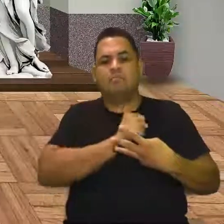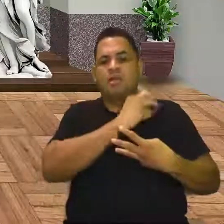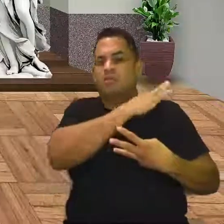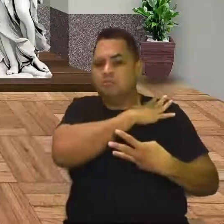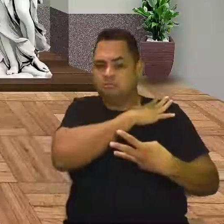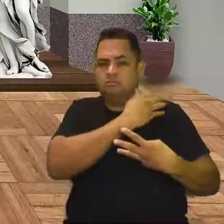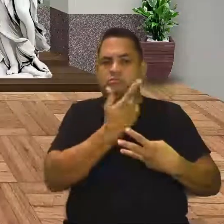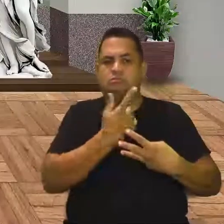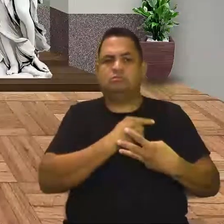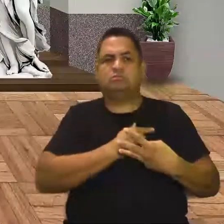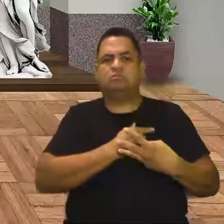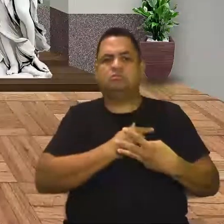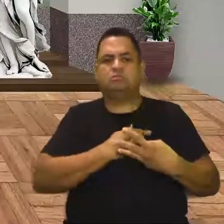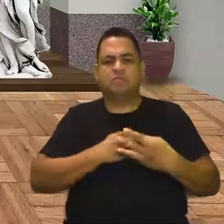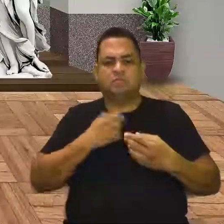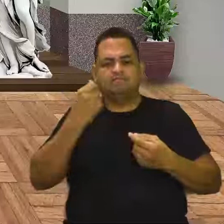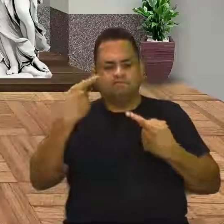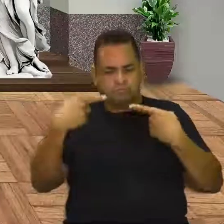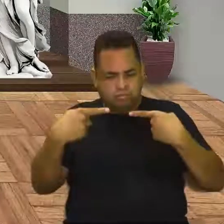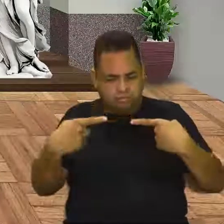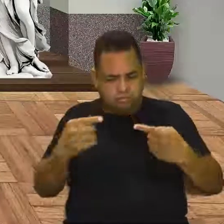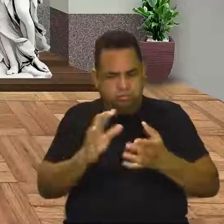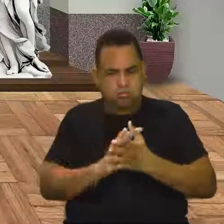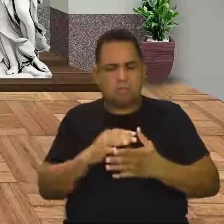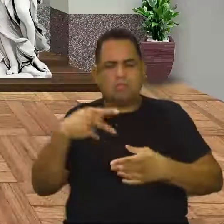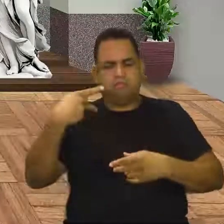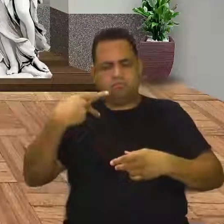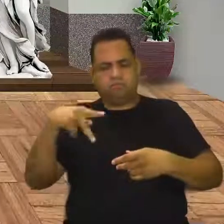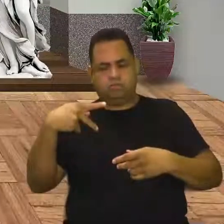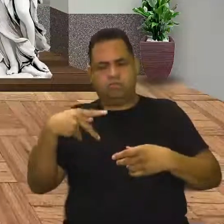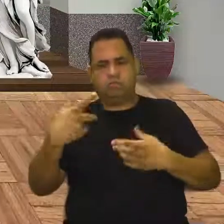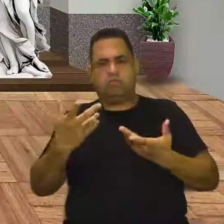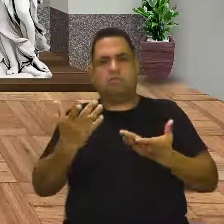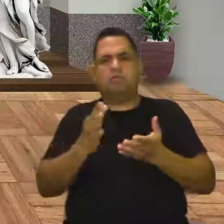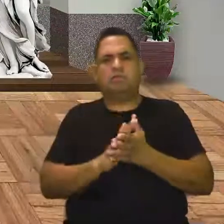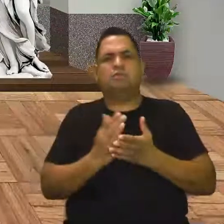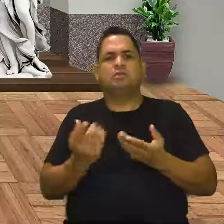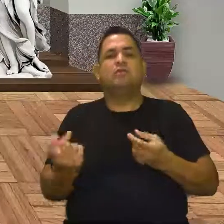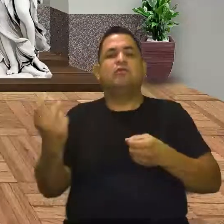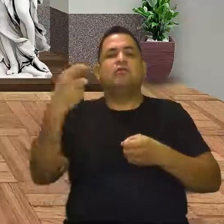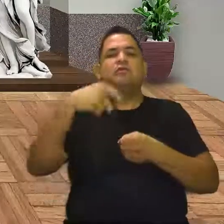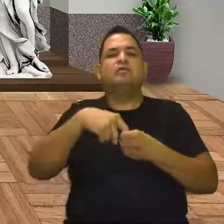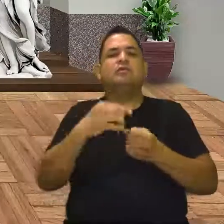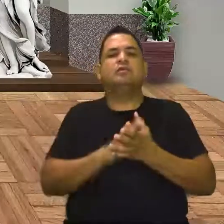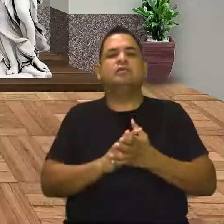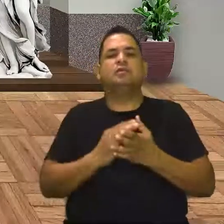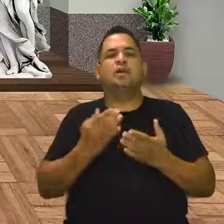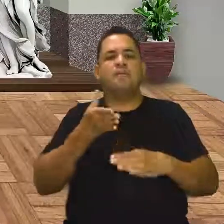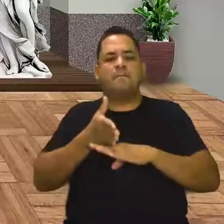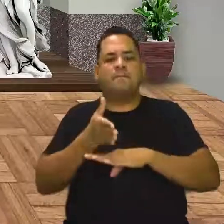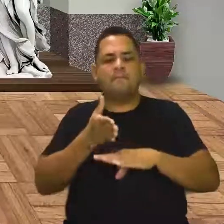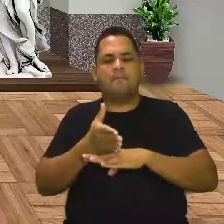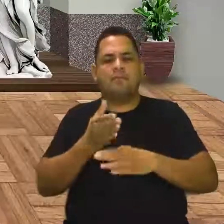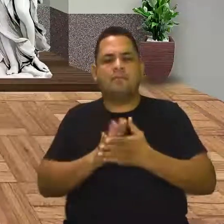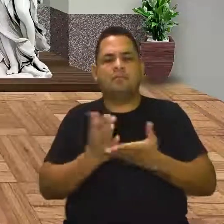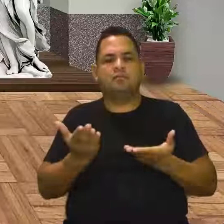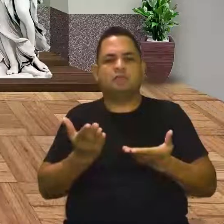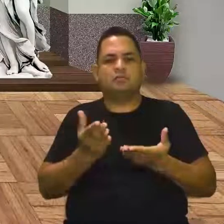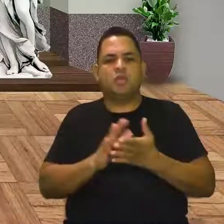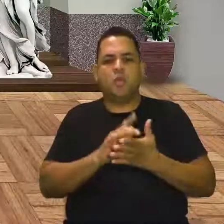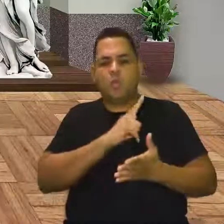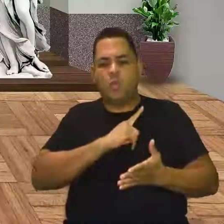Os militares lutaram na Guerra do Paraguai e, quando retornaram, queriam maior participação no governo de Dom Pedro